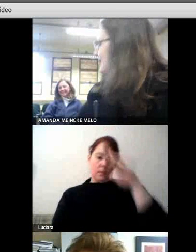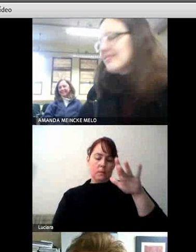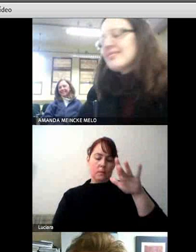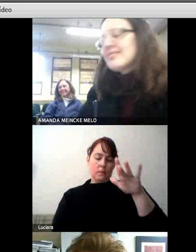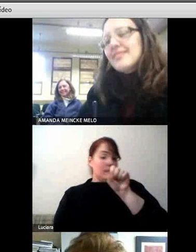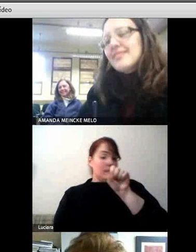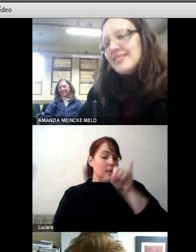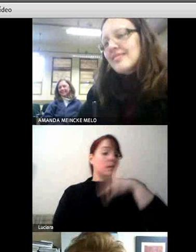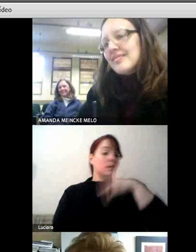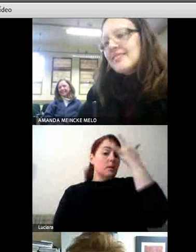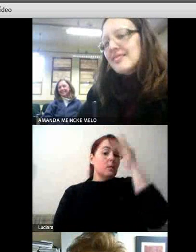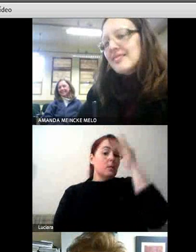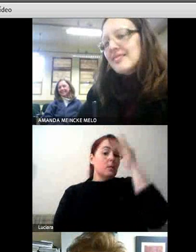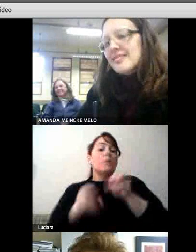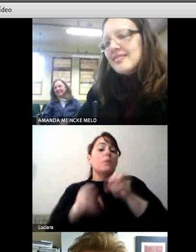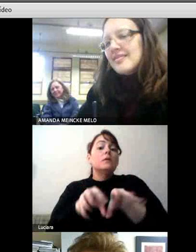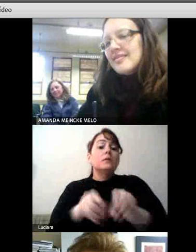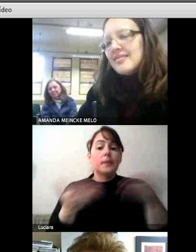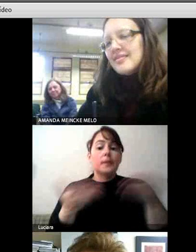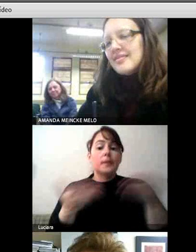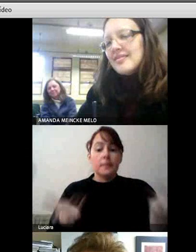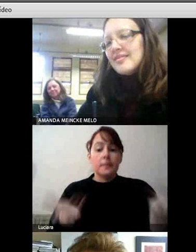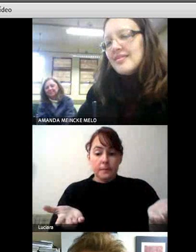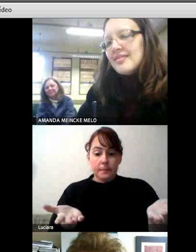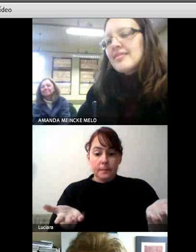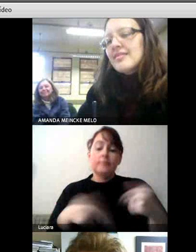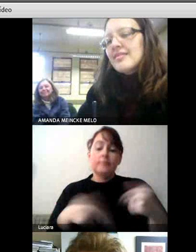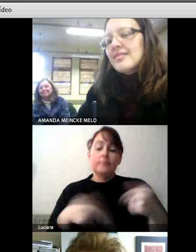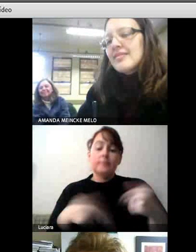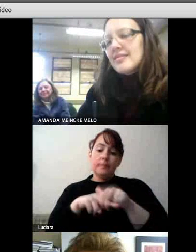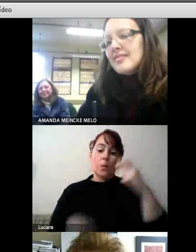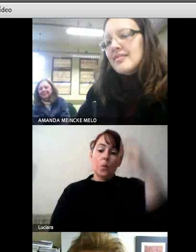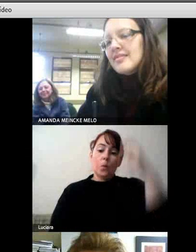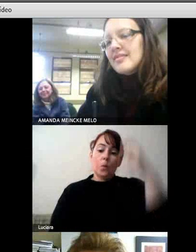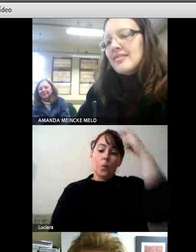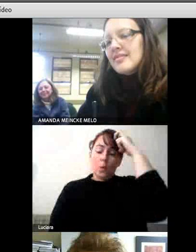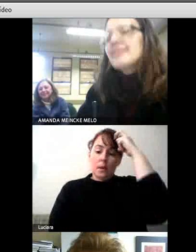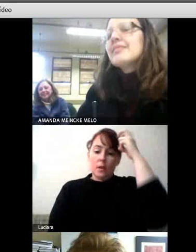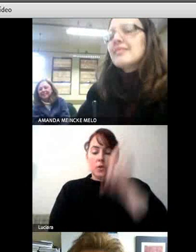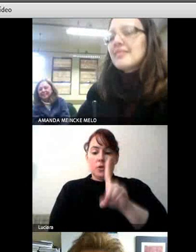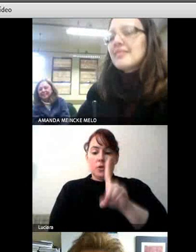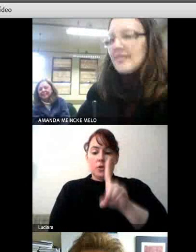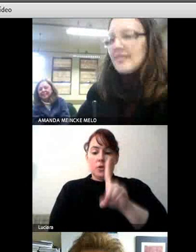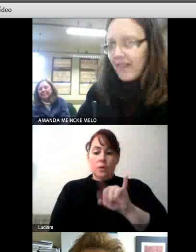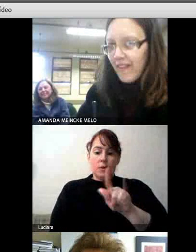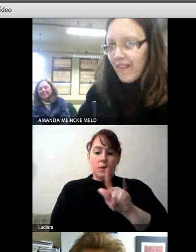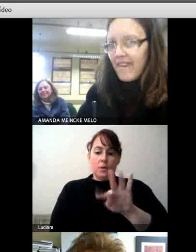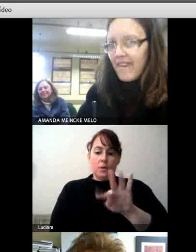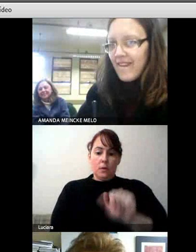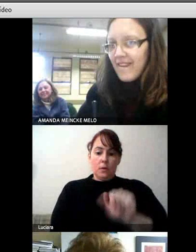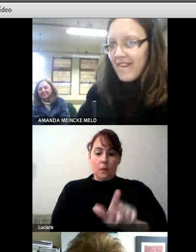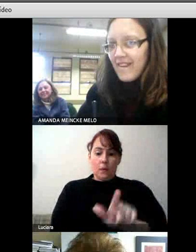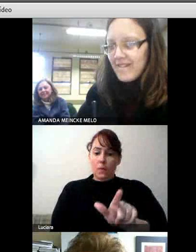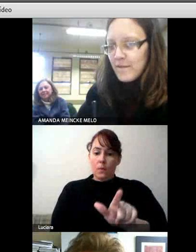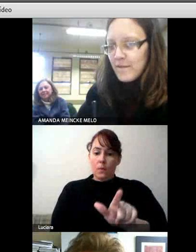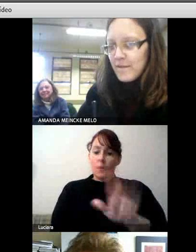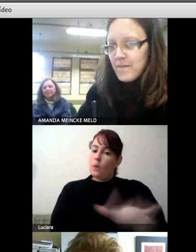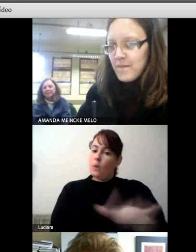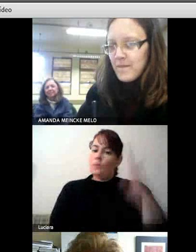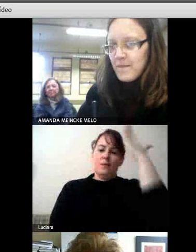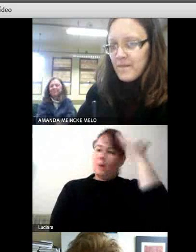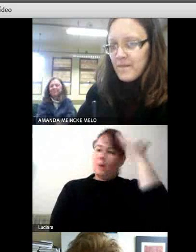o meu filho foi estudar no exterior e agora eu converso no Skype com ele. Mas que coisa maravilhosa é conversar no